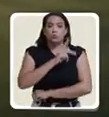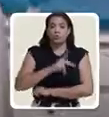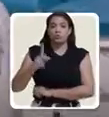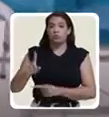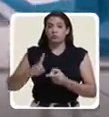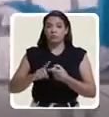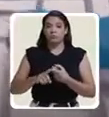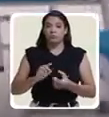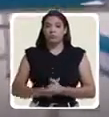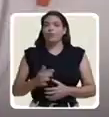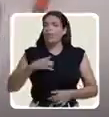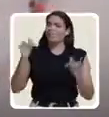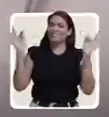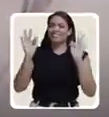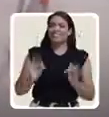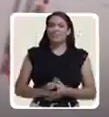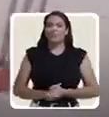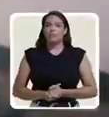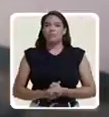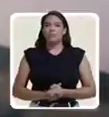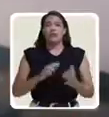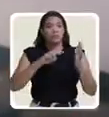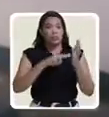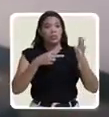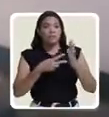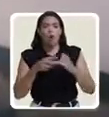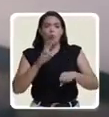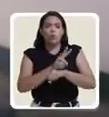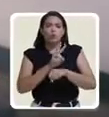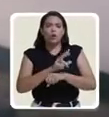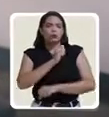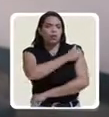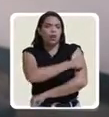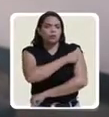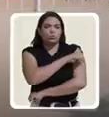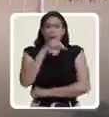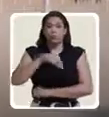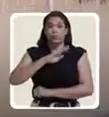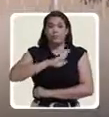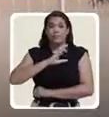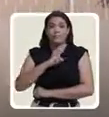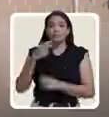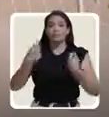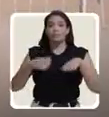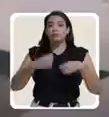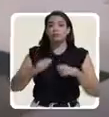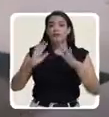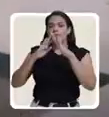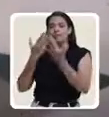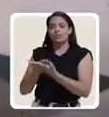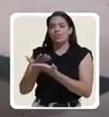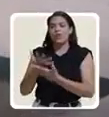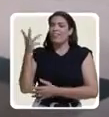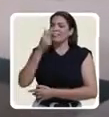né? E dos educadores também, então eu estou muito feliz. Representa mais conforto para os alunos, né? Aqui em Benevides, precisava